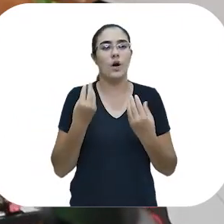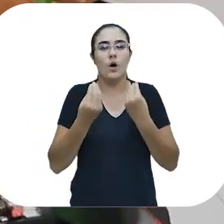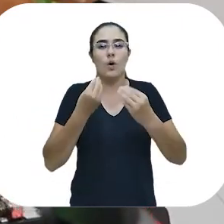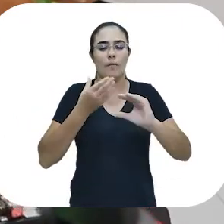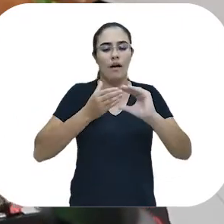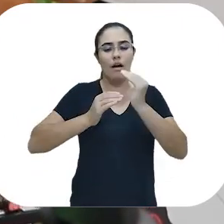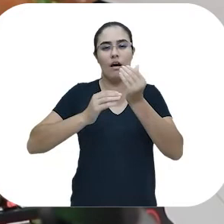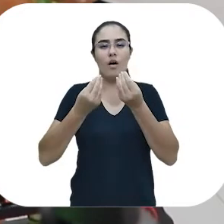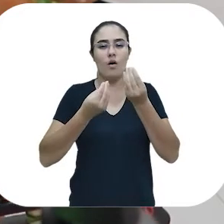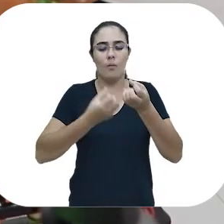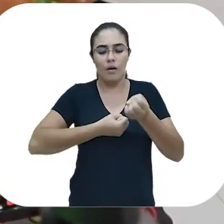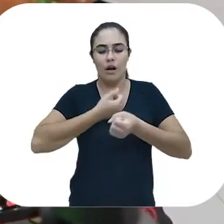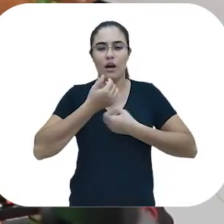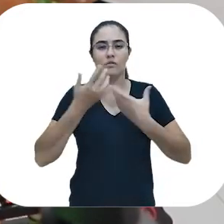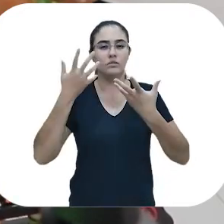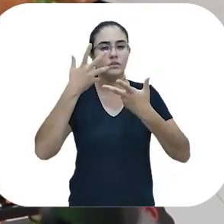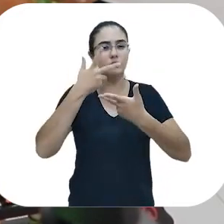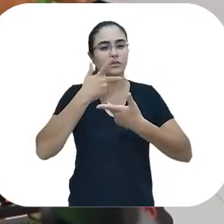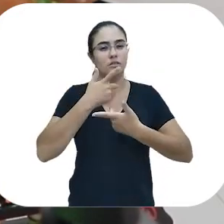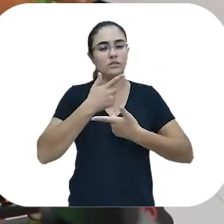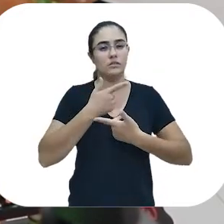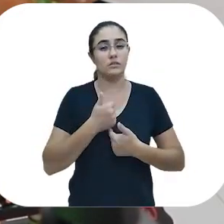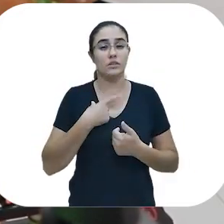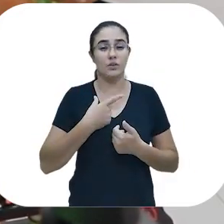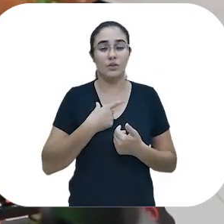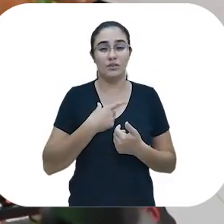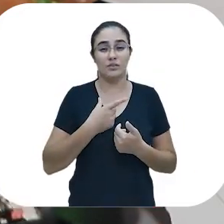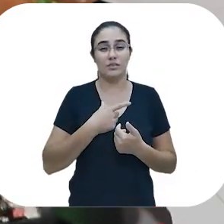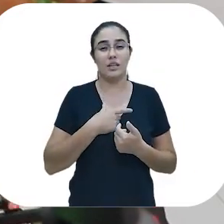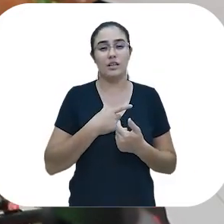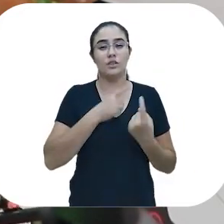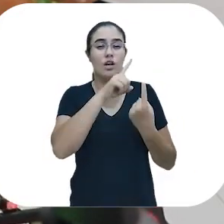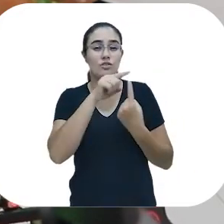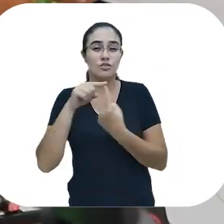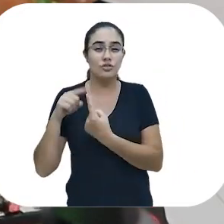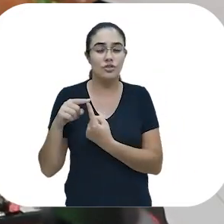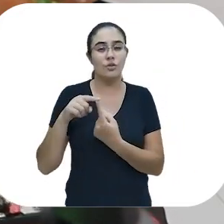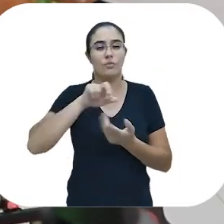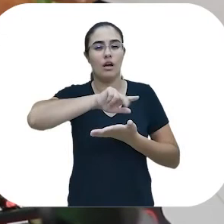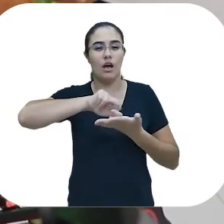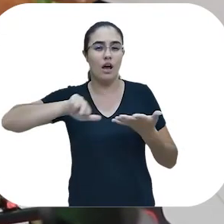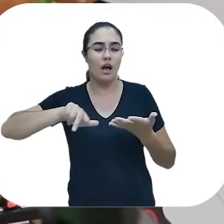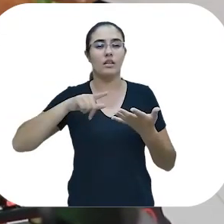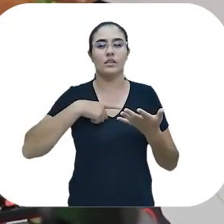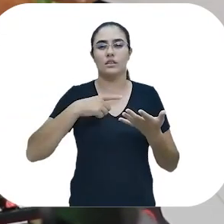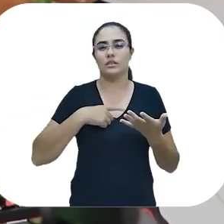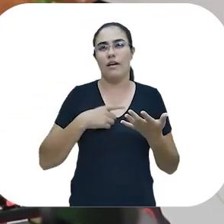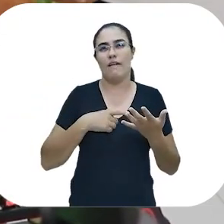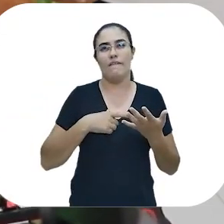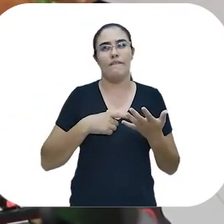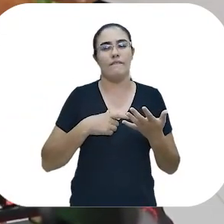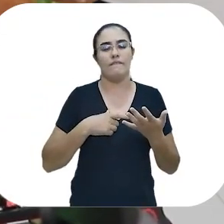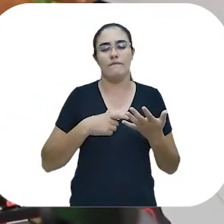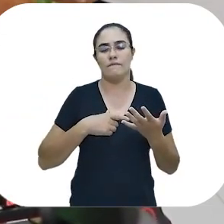canta, como ela compõe. E quando se trata de gênero, eu sou muito aberta a gêneros, assim, eu gosto de vários,